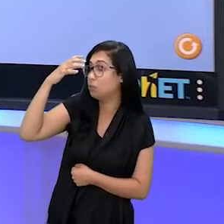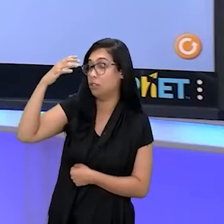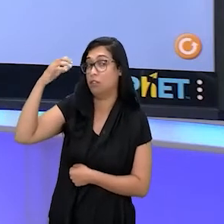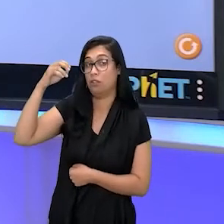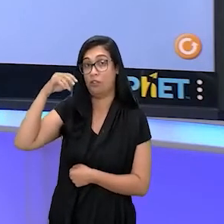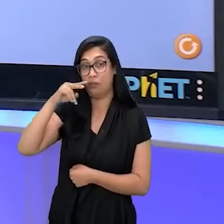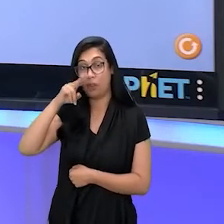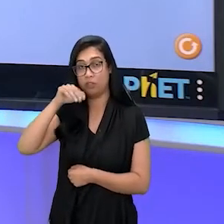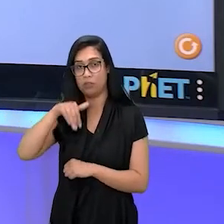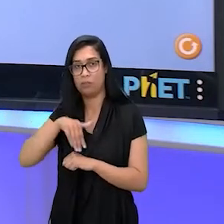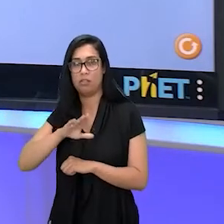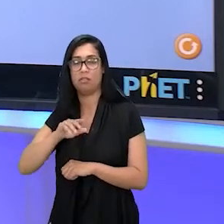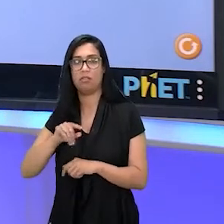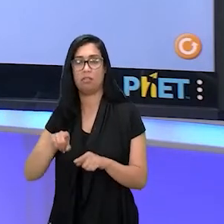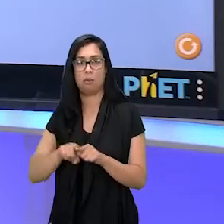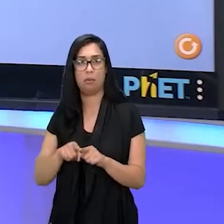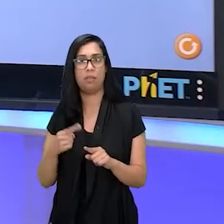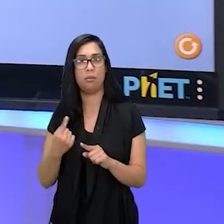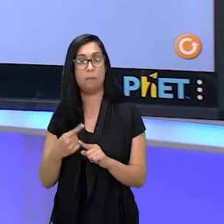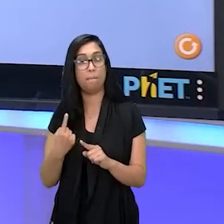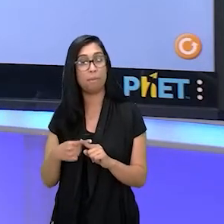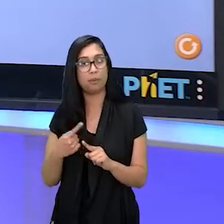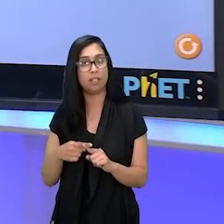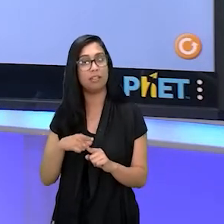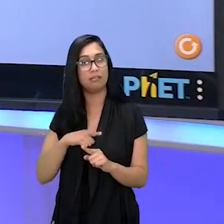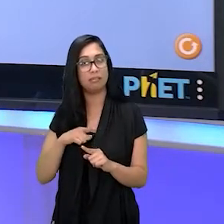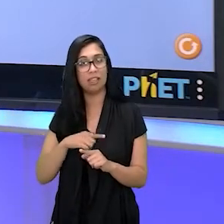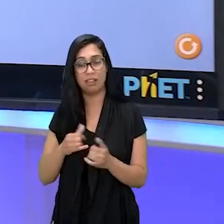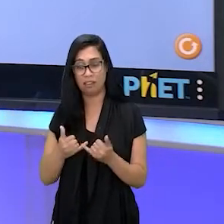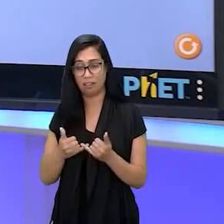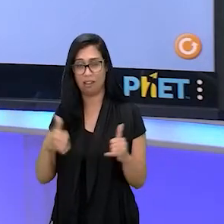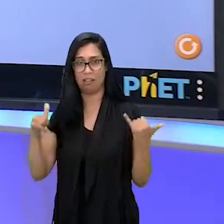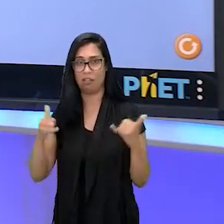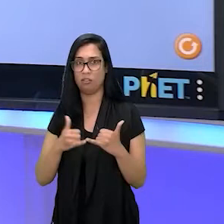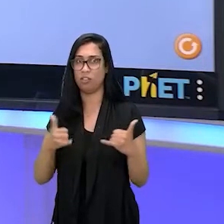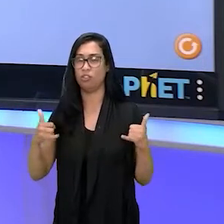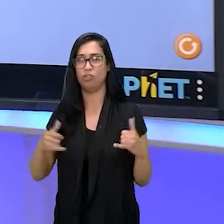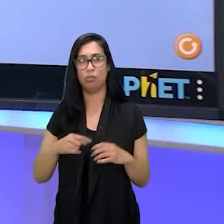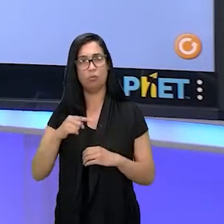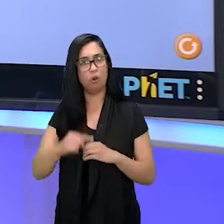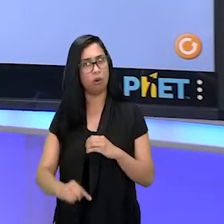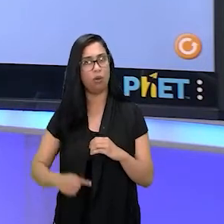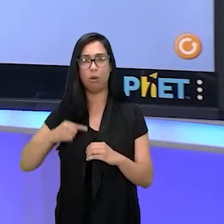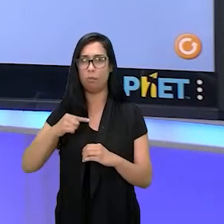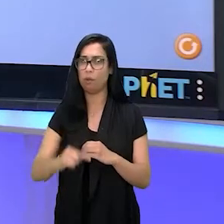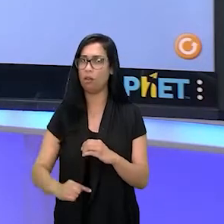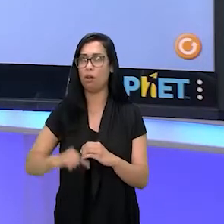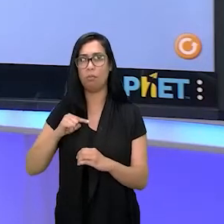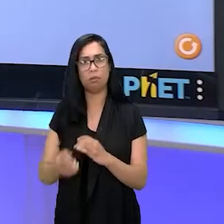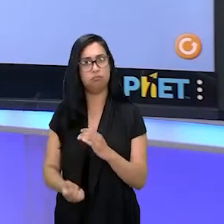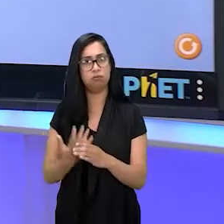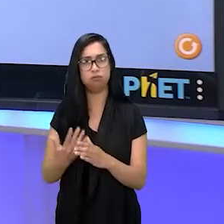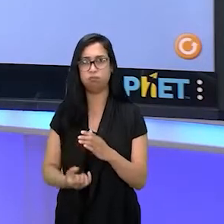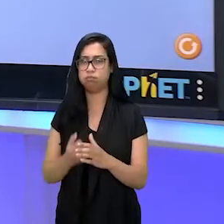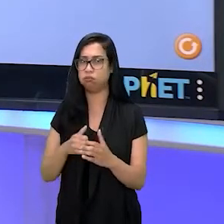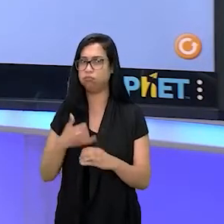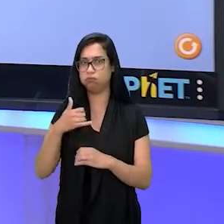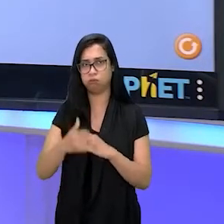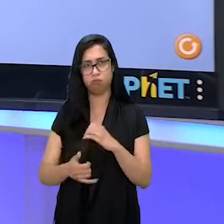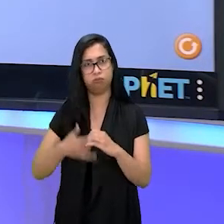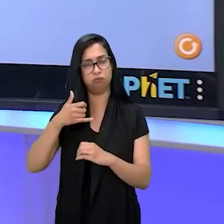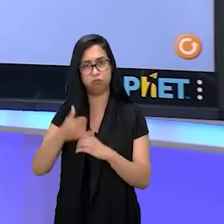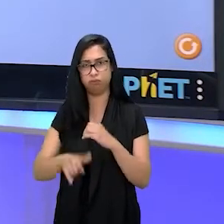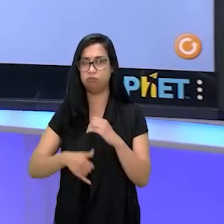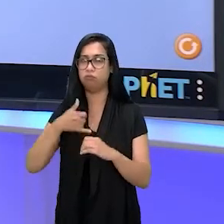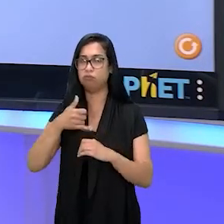para poder realizar esse movimento. Então a lâmpada acende mais, porque tem mais elétron trabalhando, tá certo? Veja que o que faz a